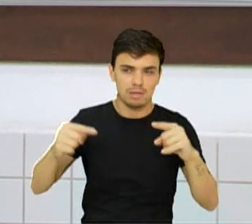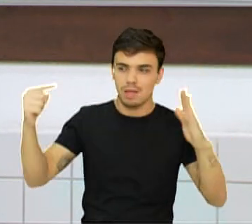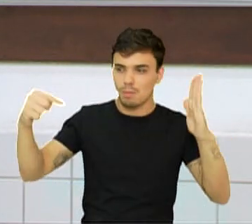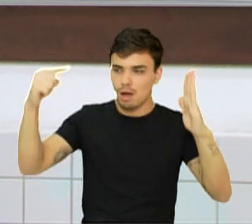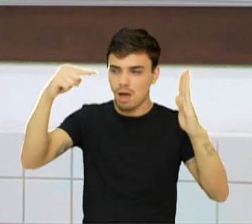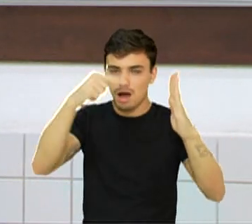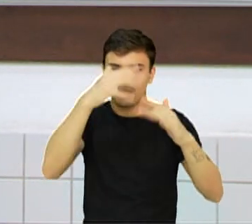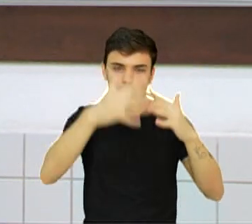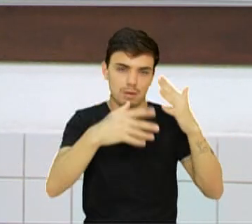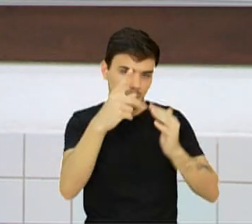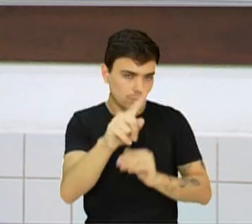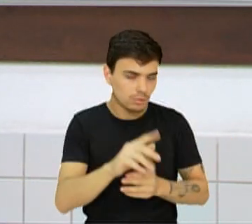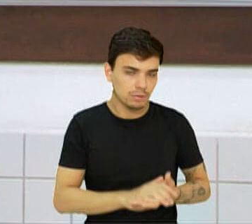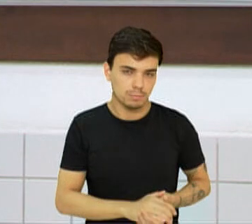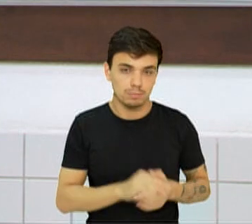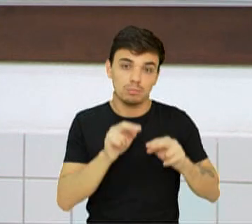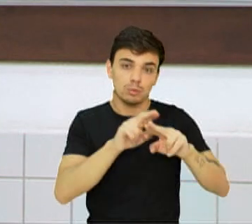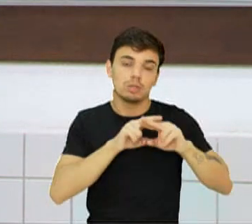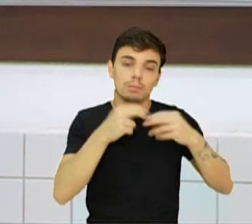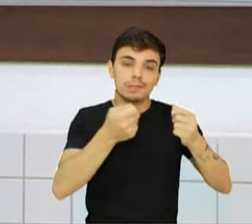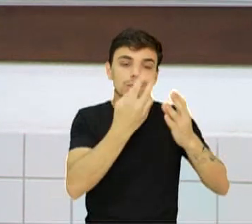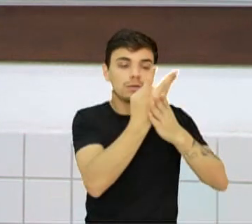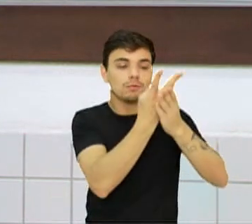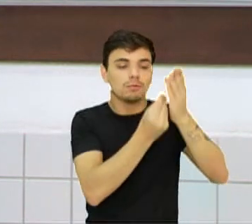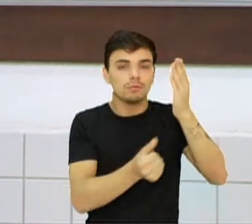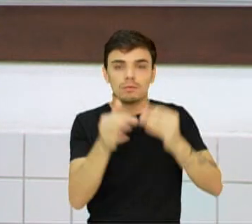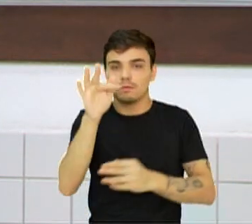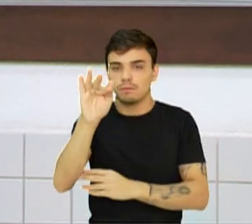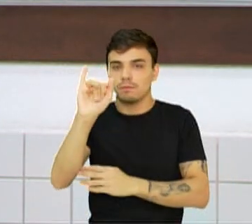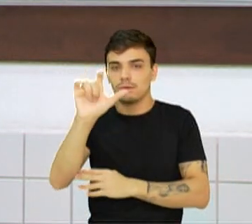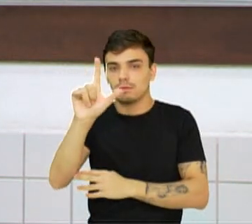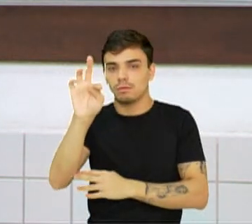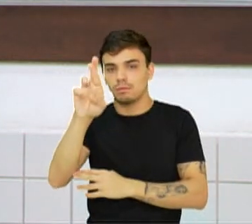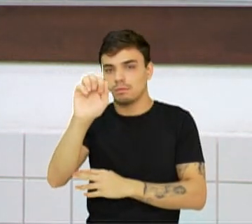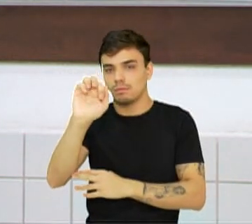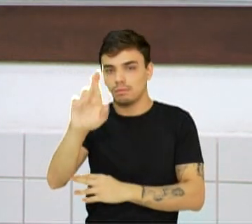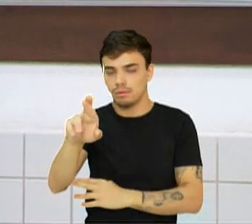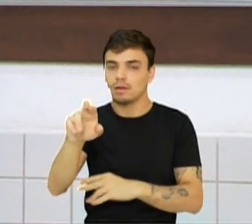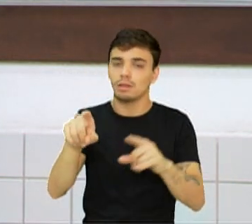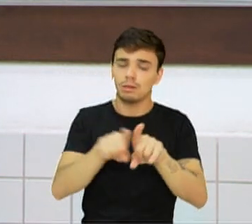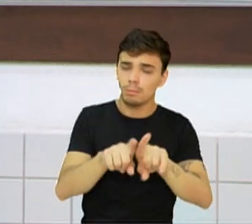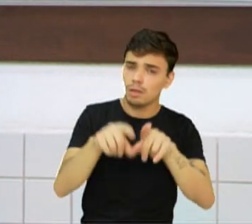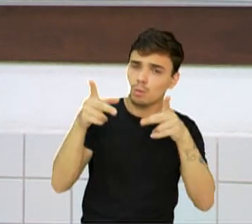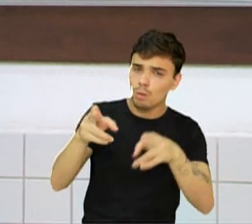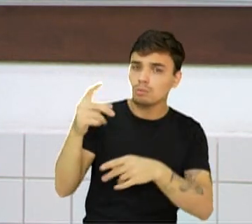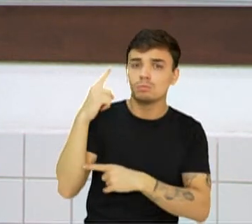imagem. Eu preciso filtrar e ver só o que eu quero, ok? Assim como o som.